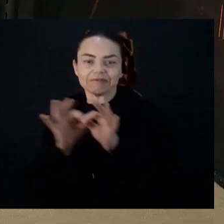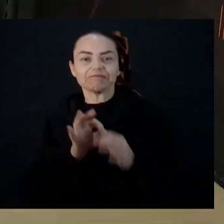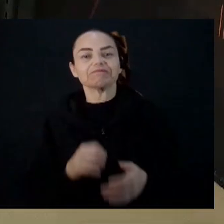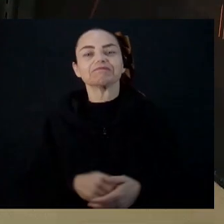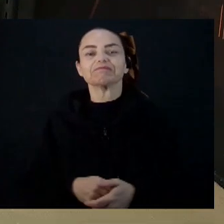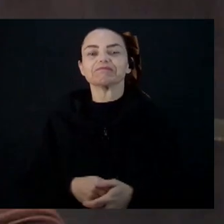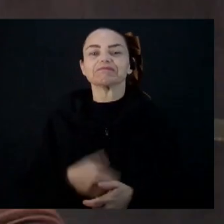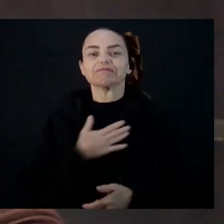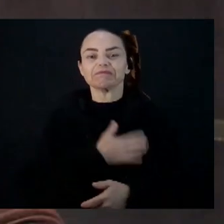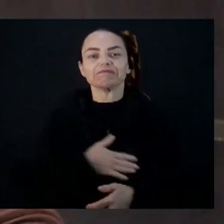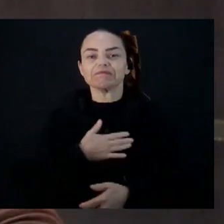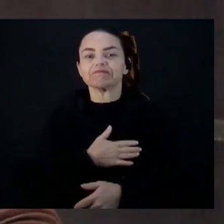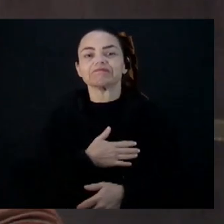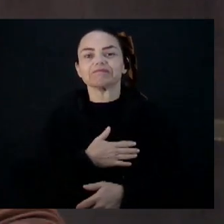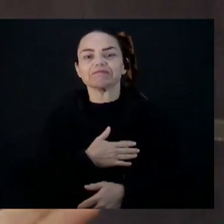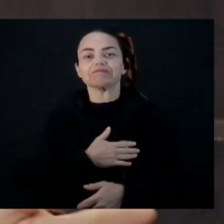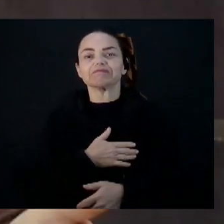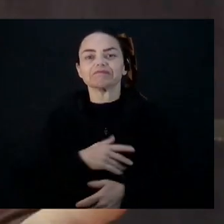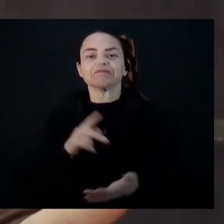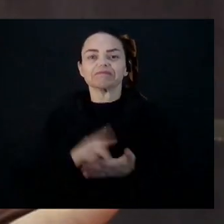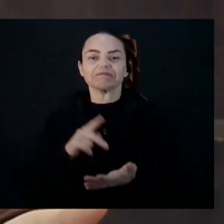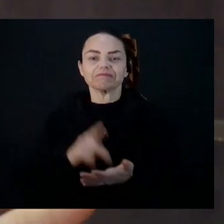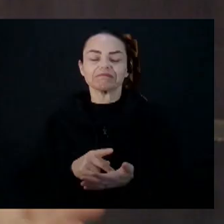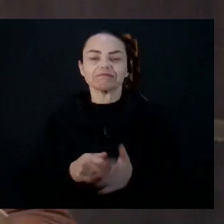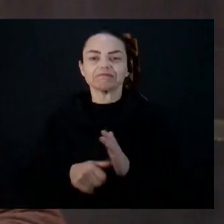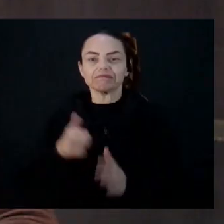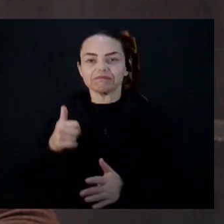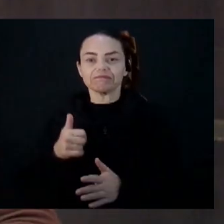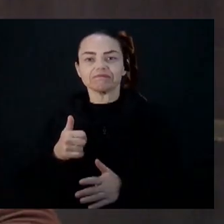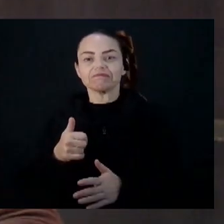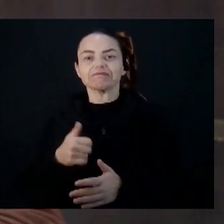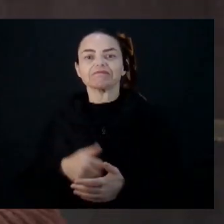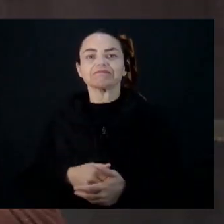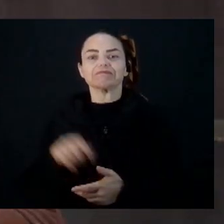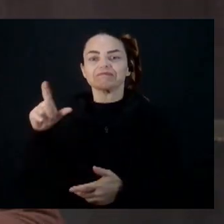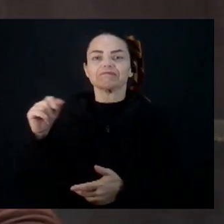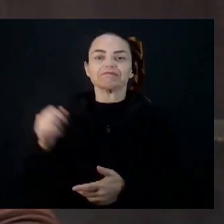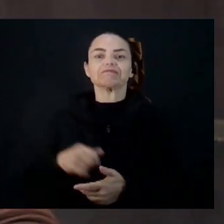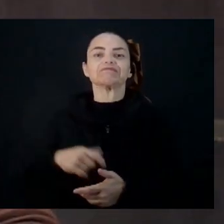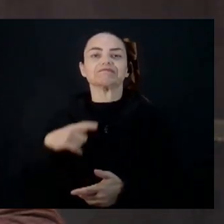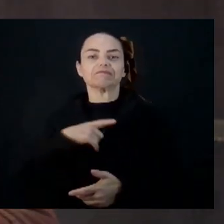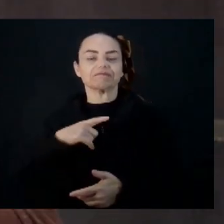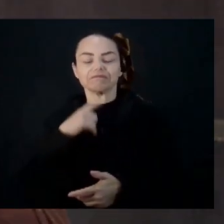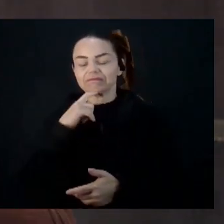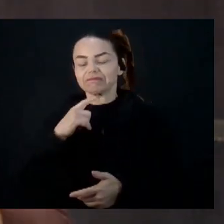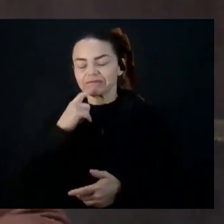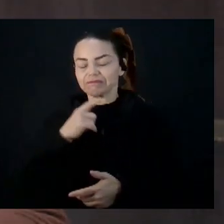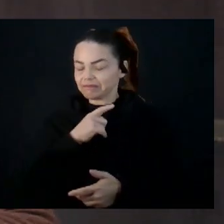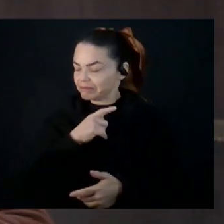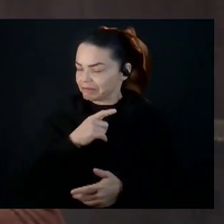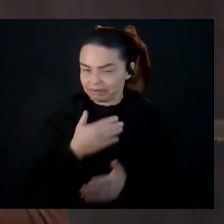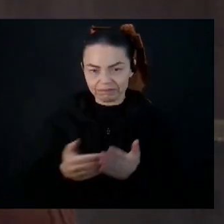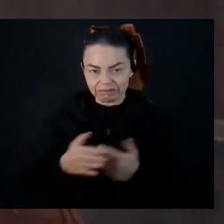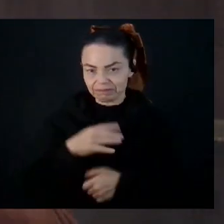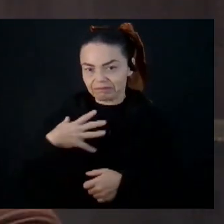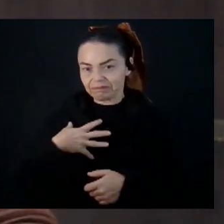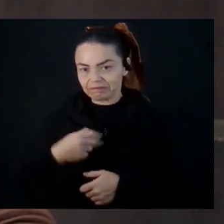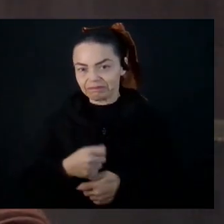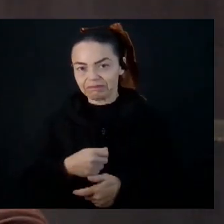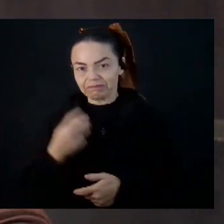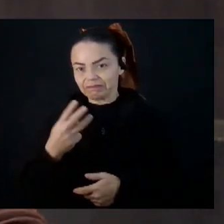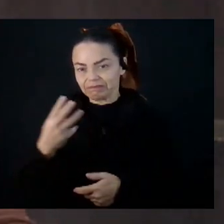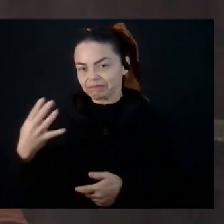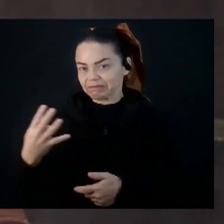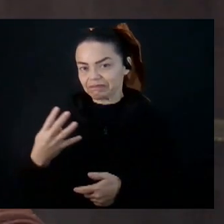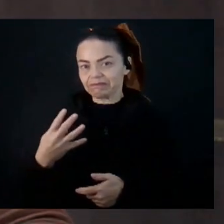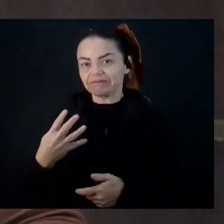de dizer que é realmente a primeira vez que a gente escolhe, que a gente tem dúvida. Não, qualquer filho, se tiver 3, 4, 5, 10,